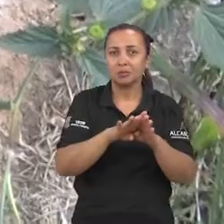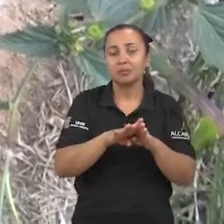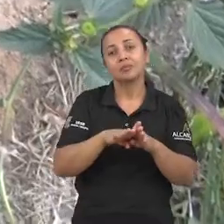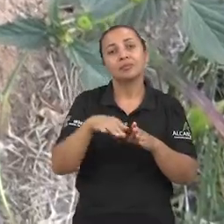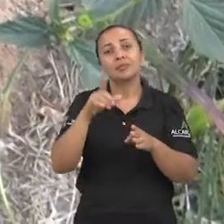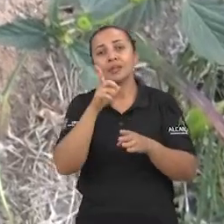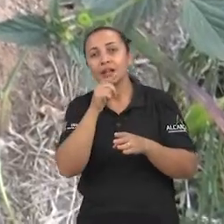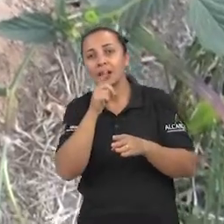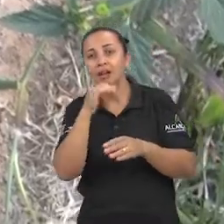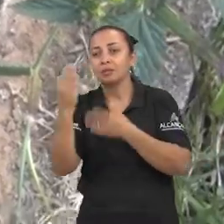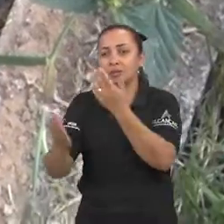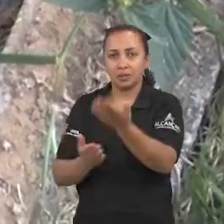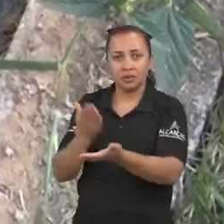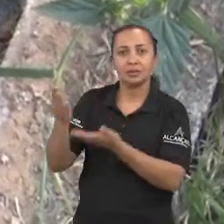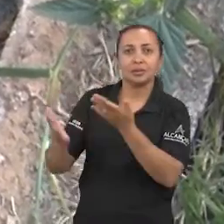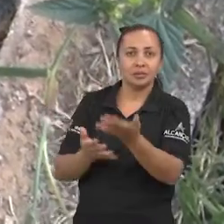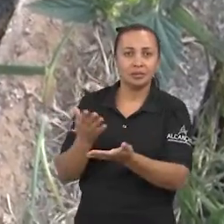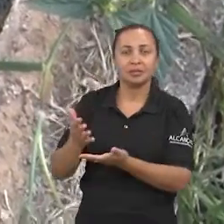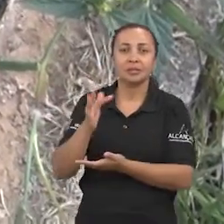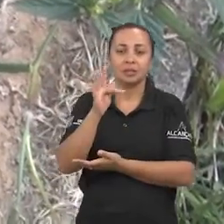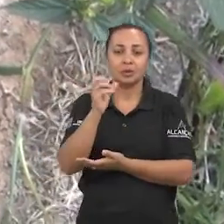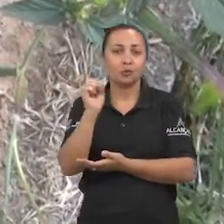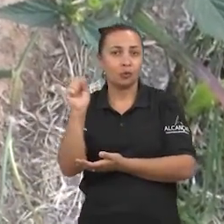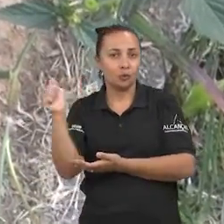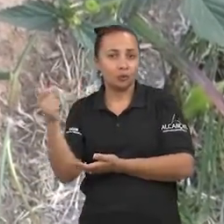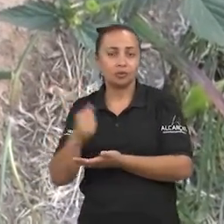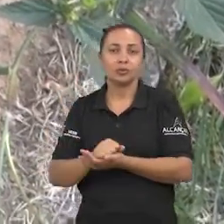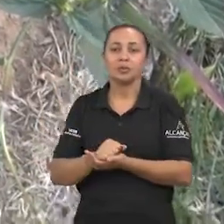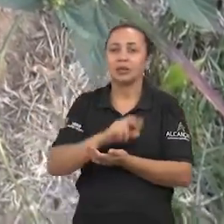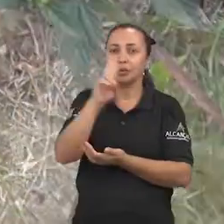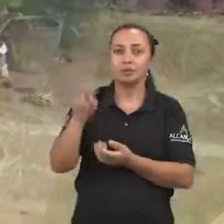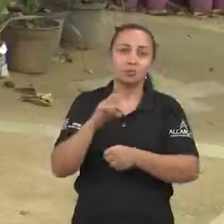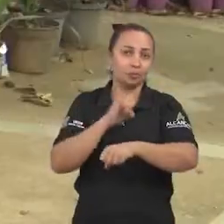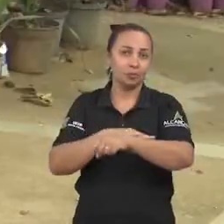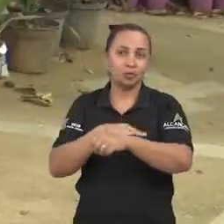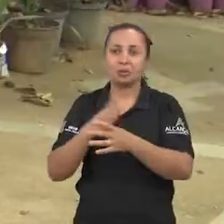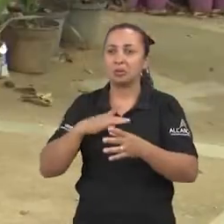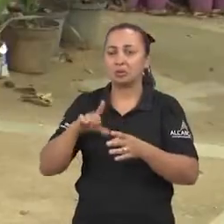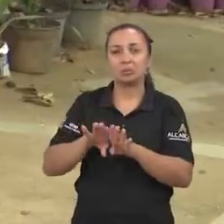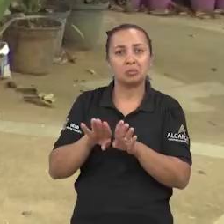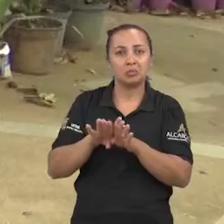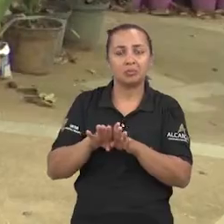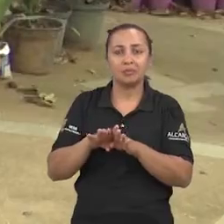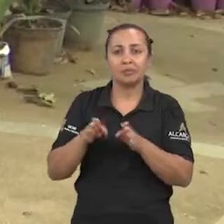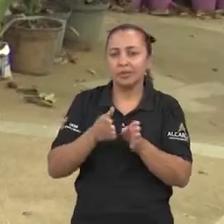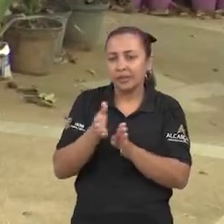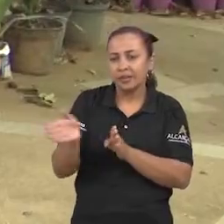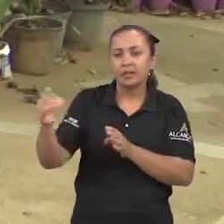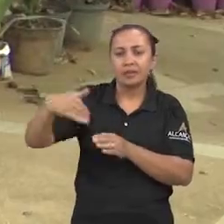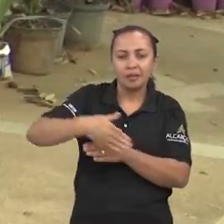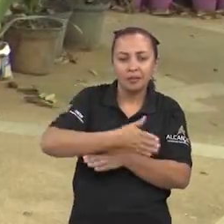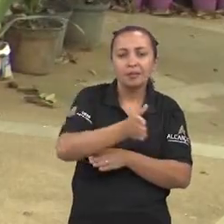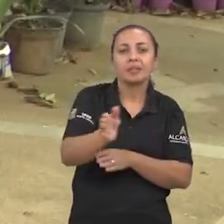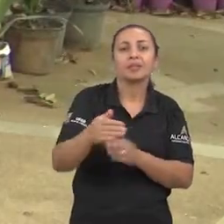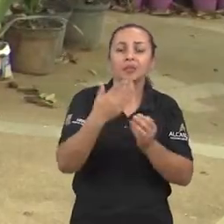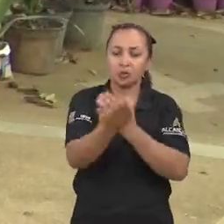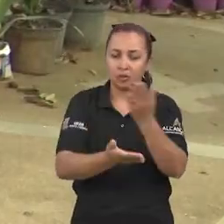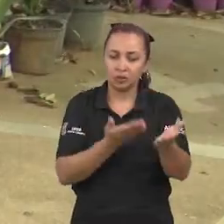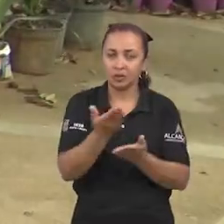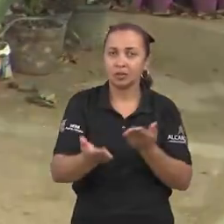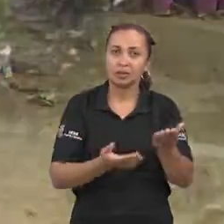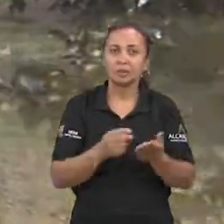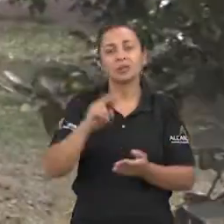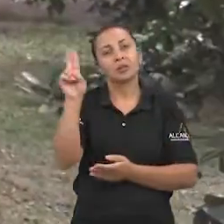pela fossa, né? Pelo tratamento das águas servidas, que usam os afluentes, né, líquido, que a gente faça um serviço de tratamento